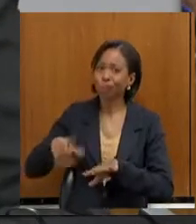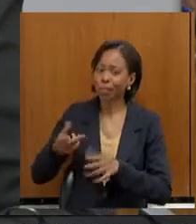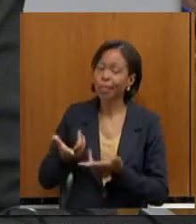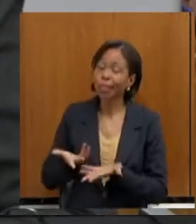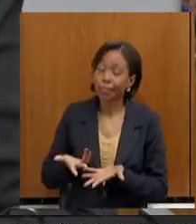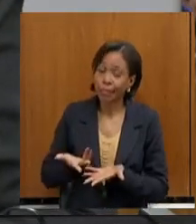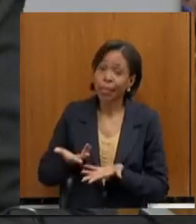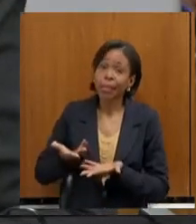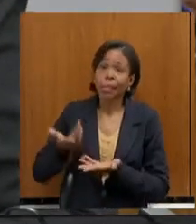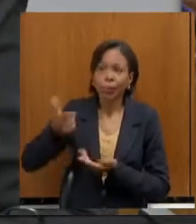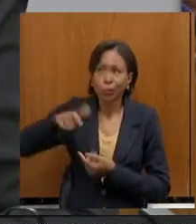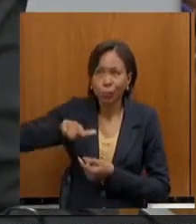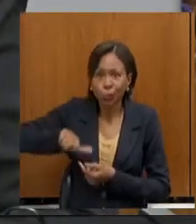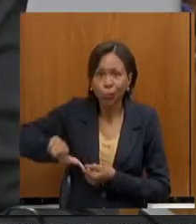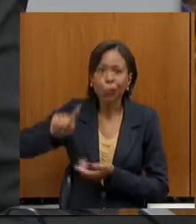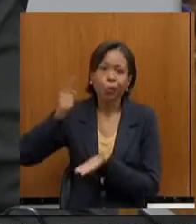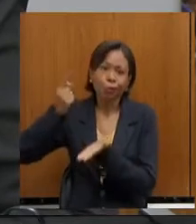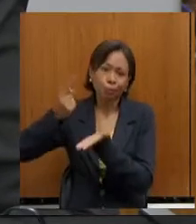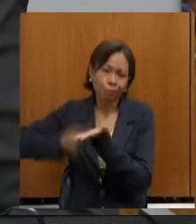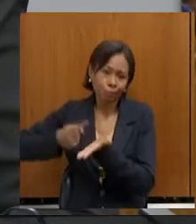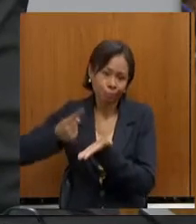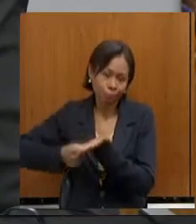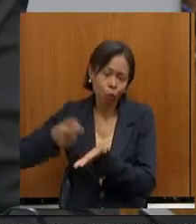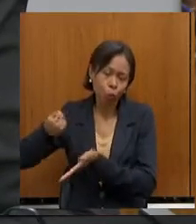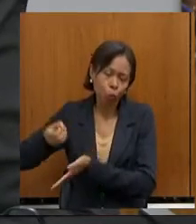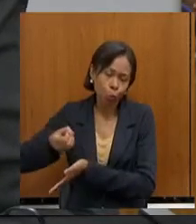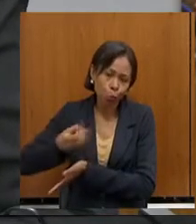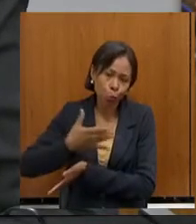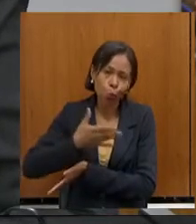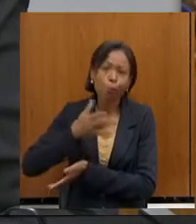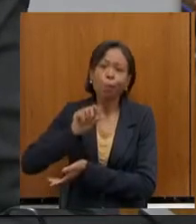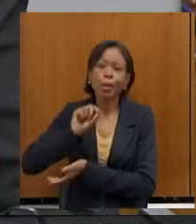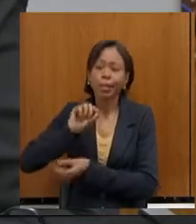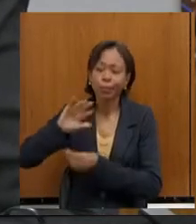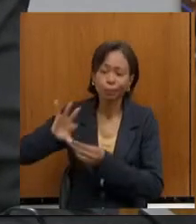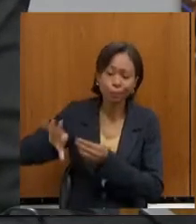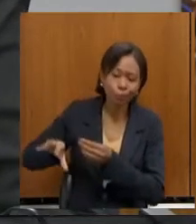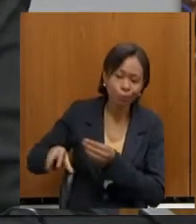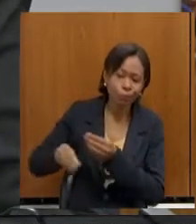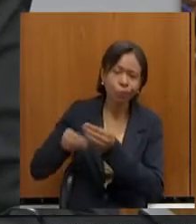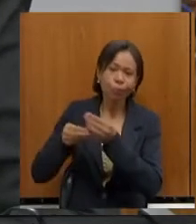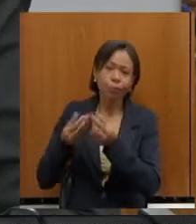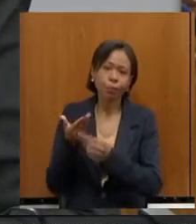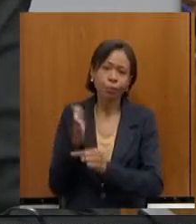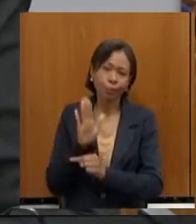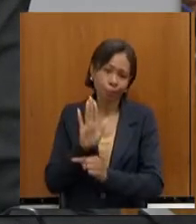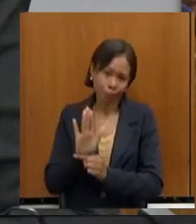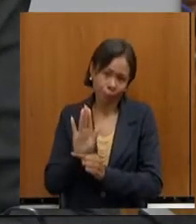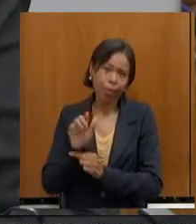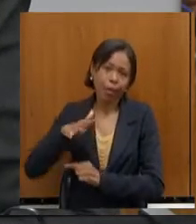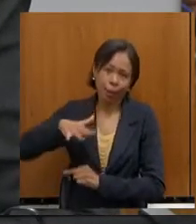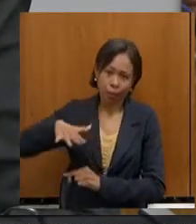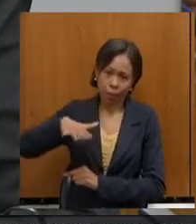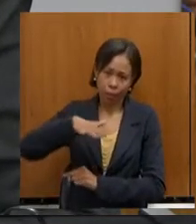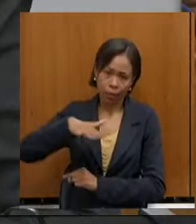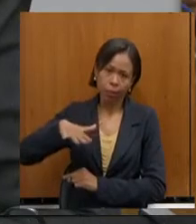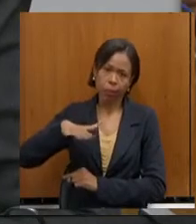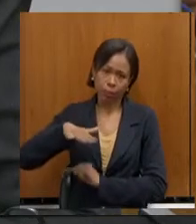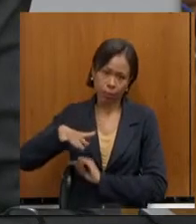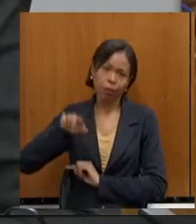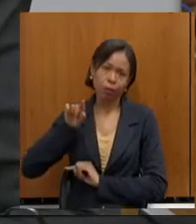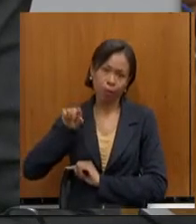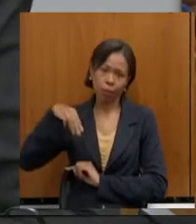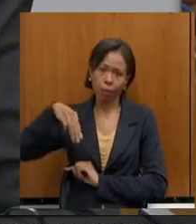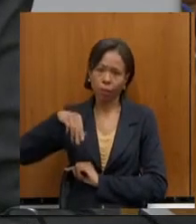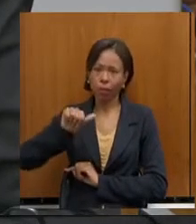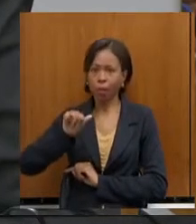gerar um novo acordo para que possa compensar honestamente aquela região não é com